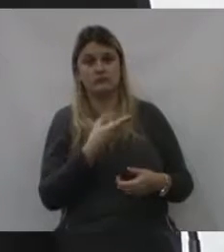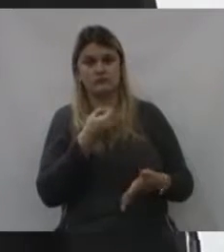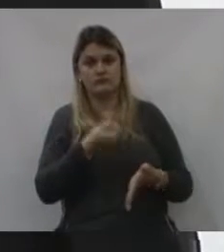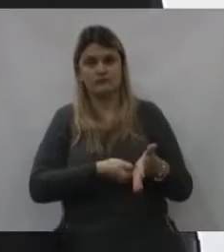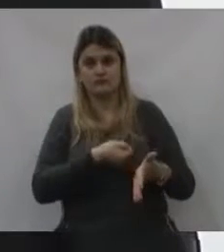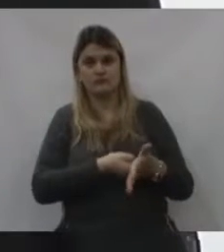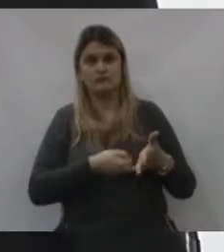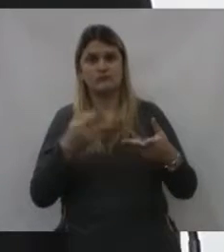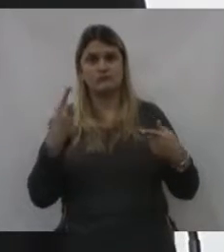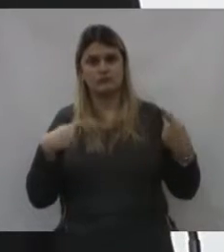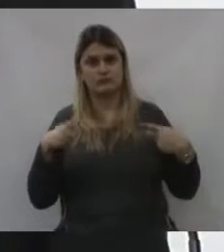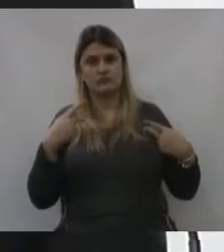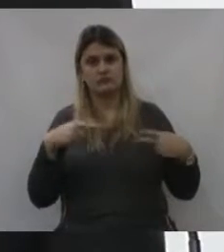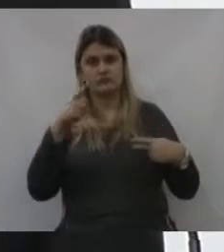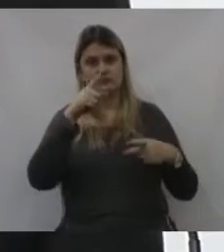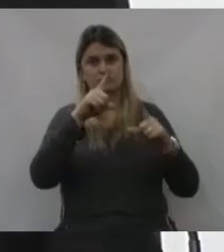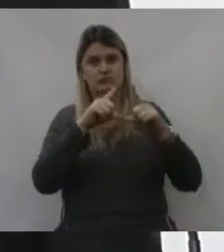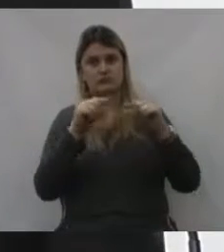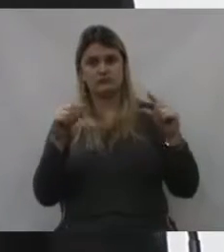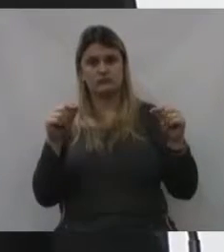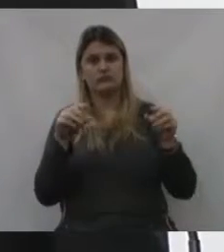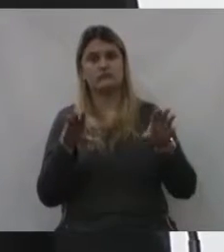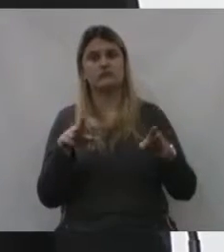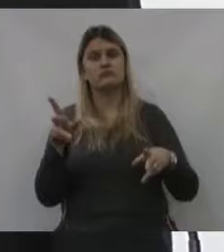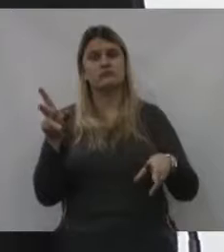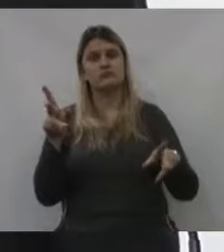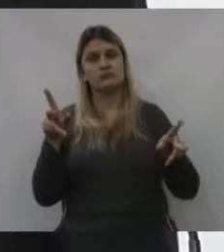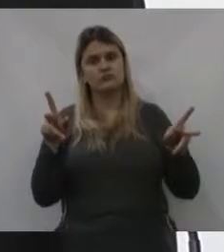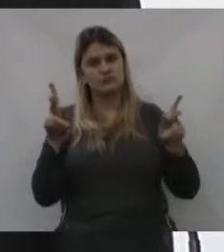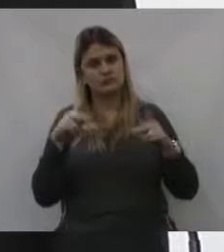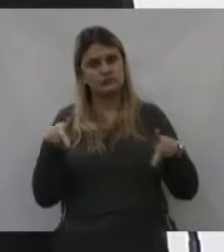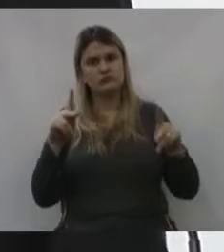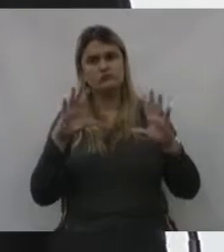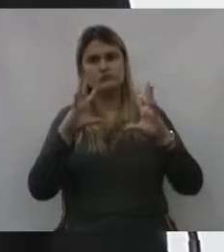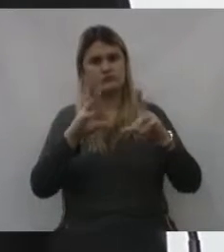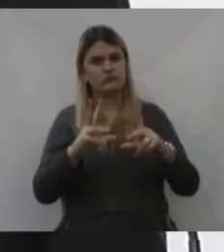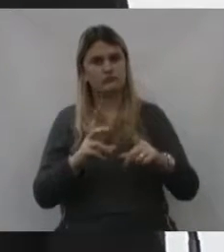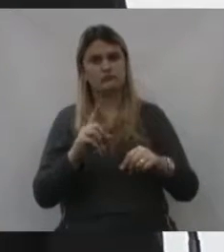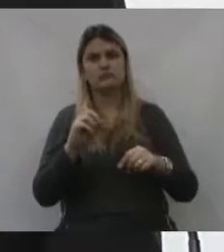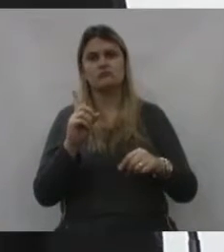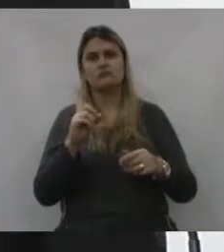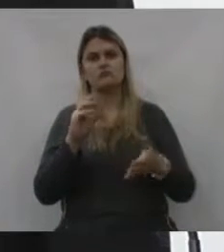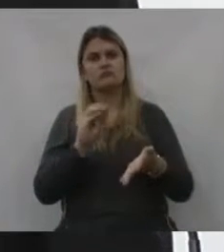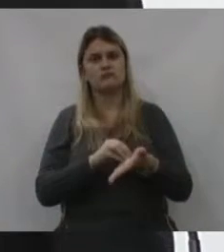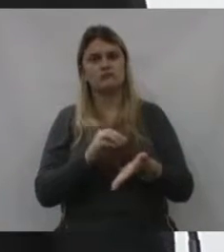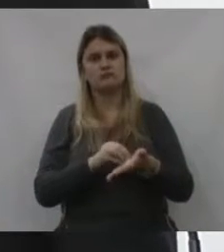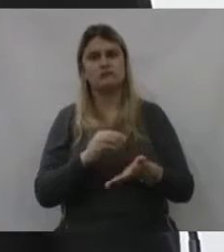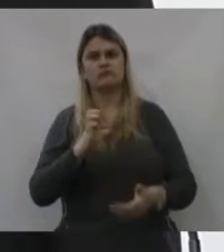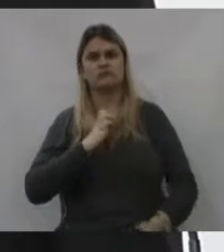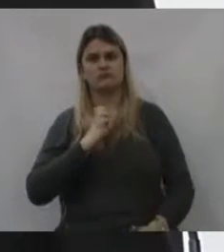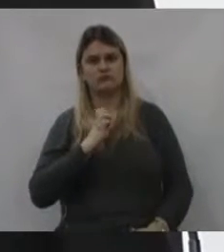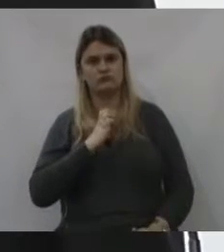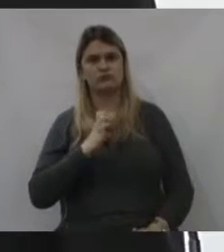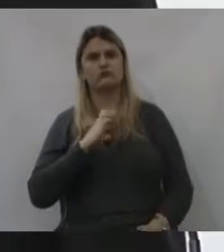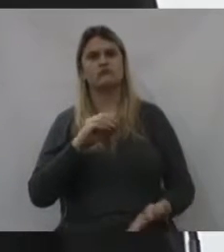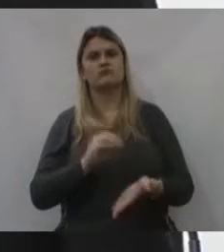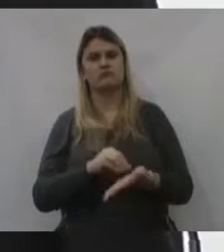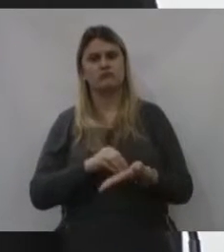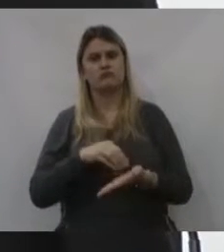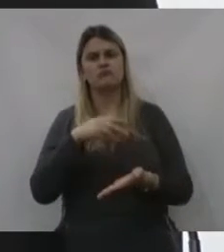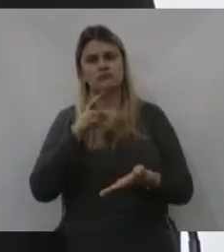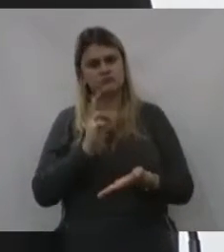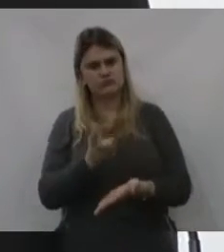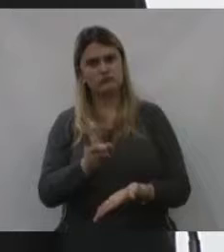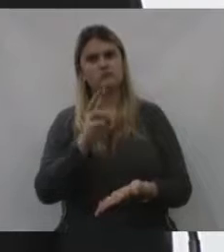se nós cobramos dos políticos de Brasília e dos políticos em geral, que não faltem, né, com a